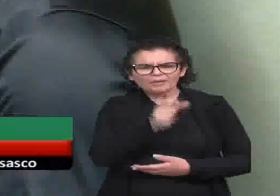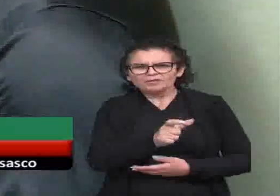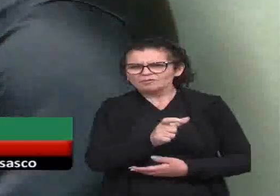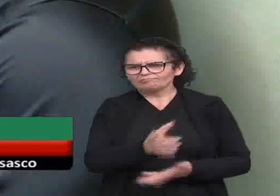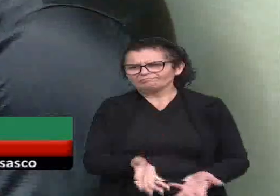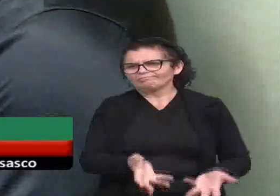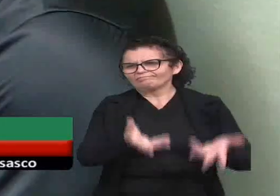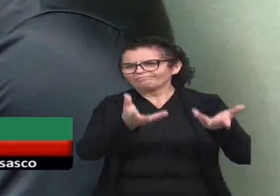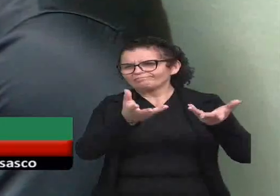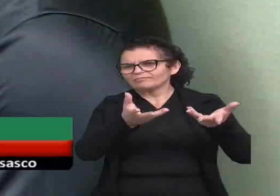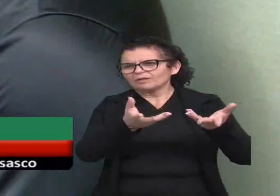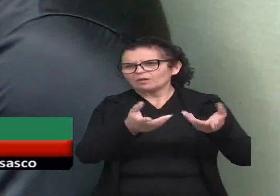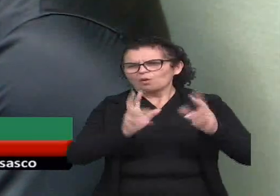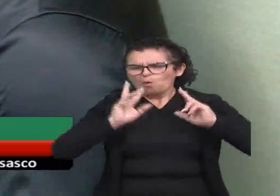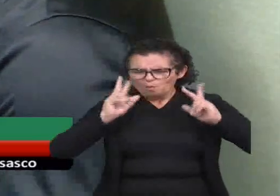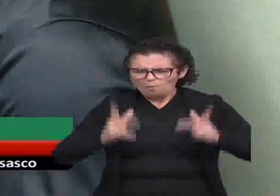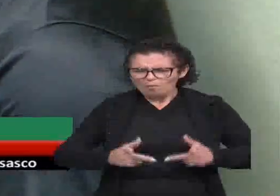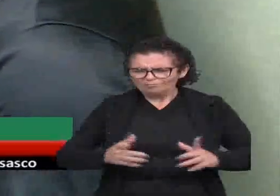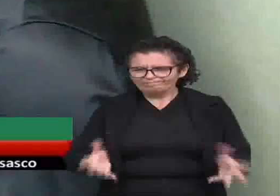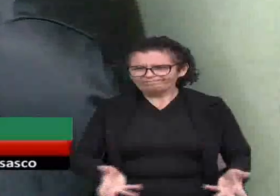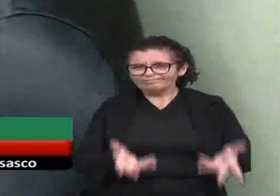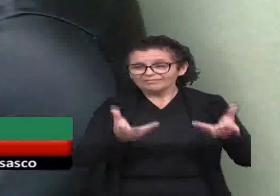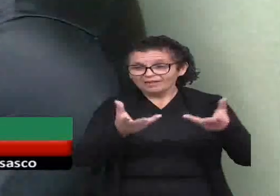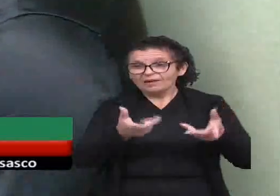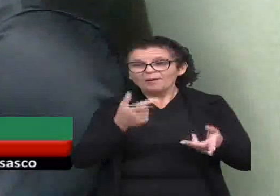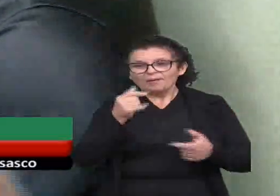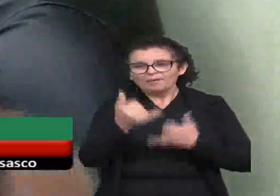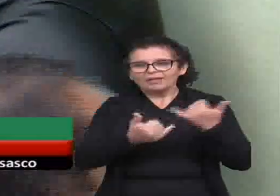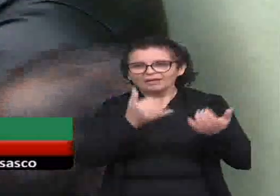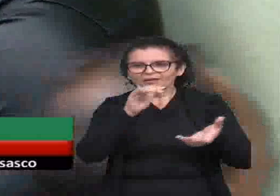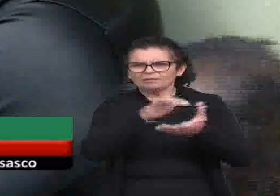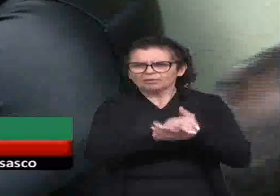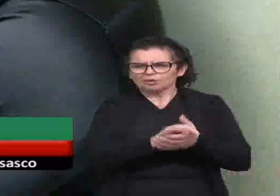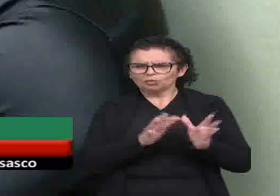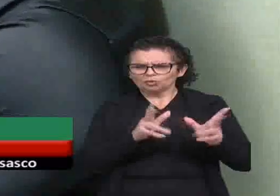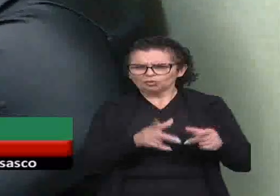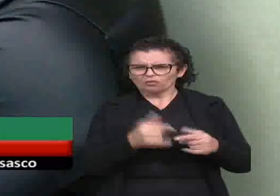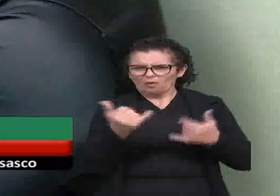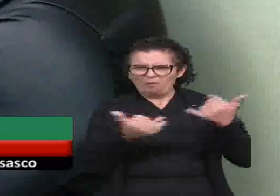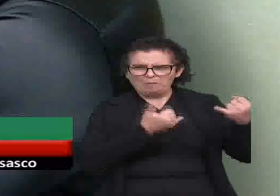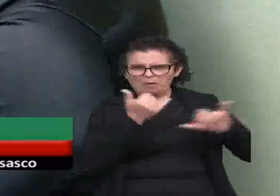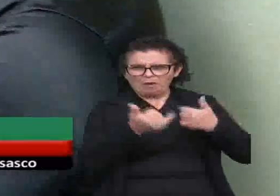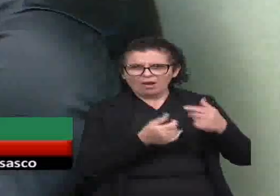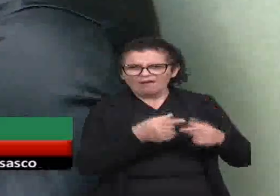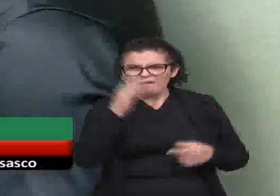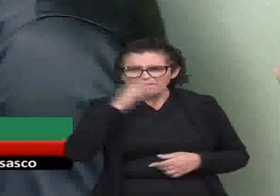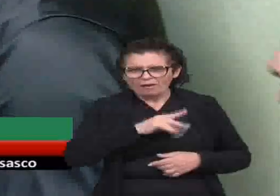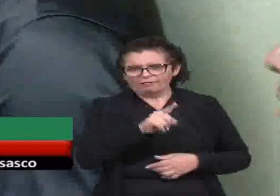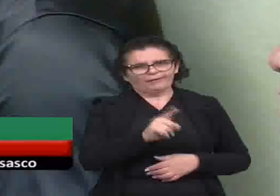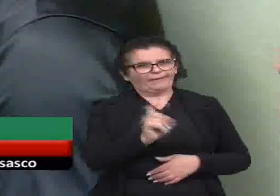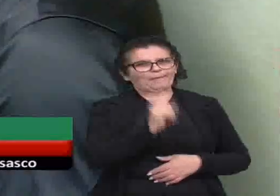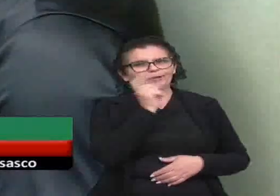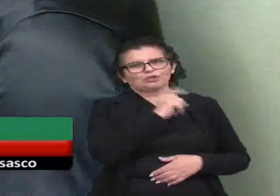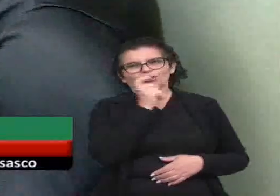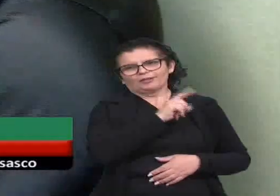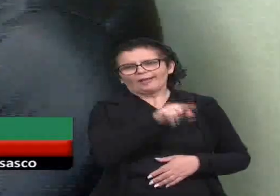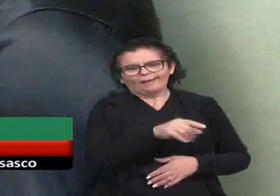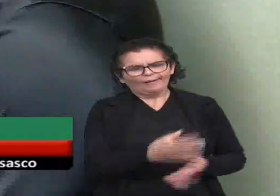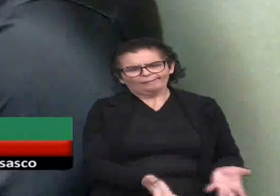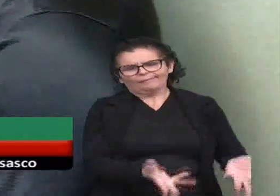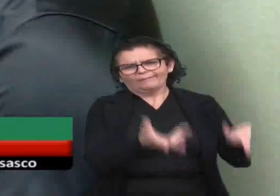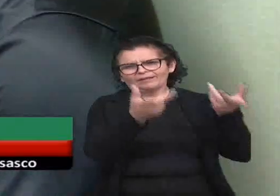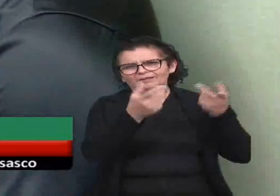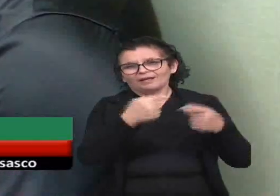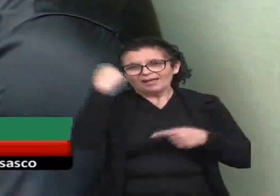o Levi, esse ser humano incrível. Eu até brinquei com a esposa dele ali e falei, ó, tudo que você disser que de ruim dele, eu vou falar que é mentira, porque esse homem aí